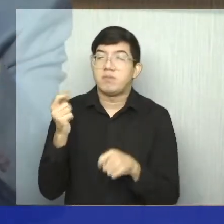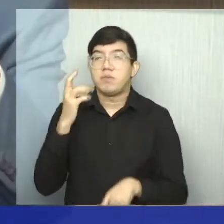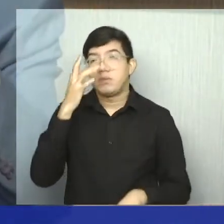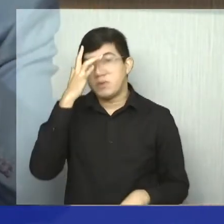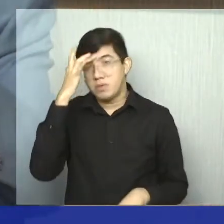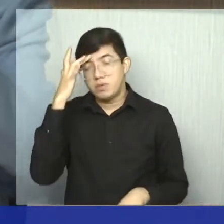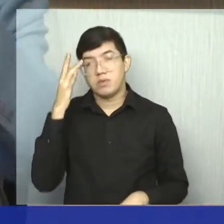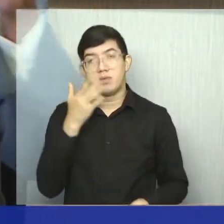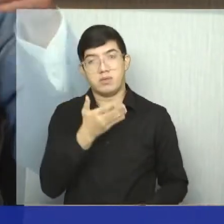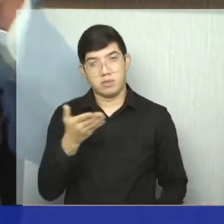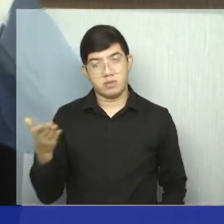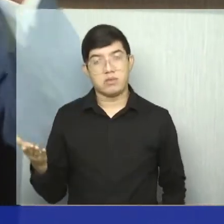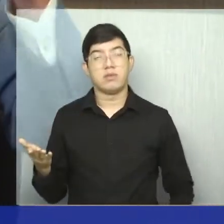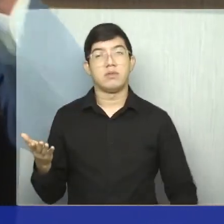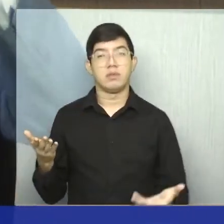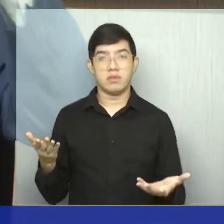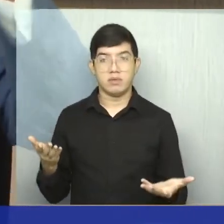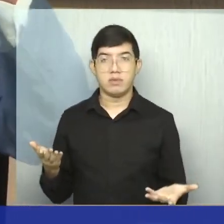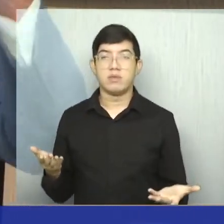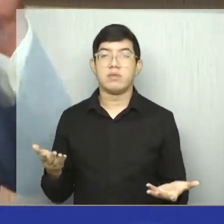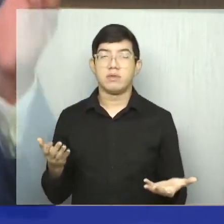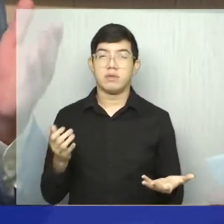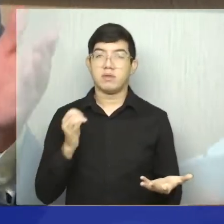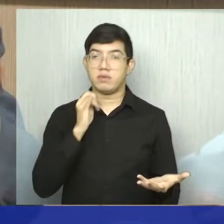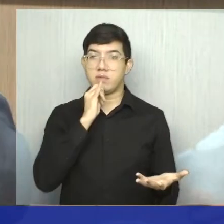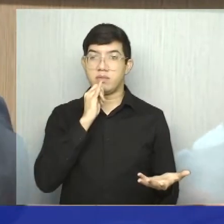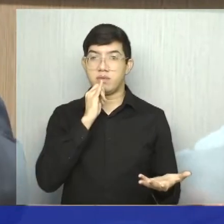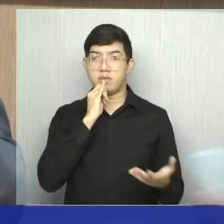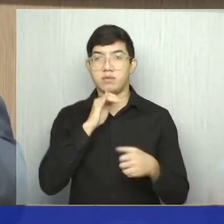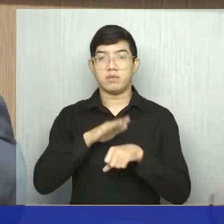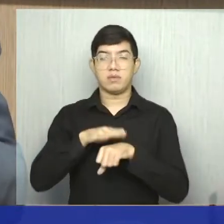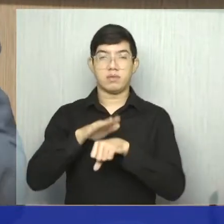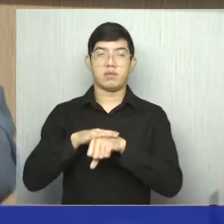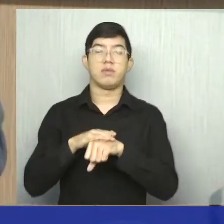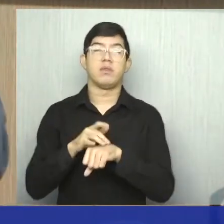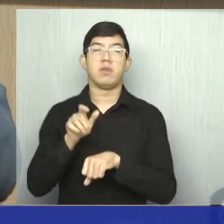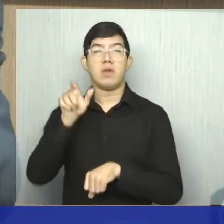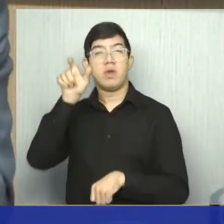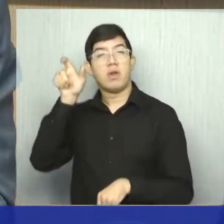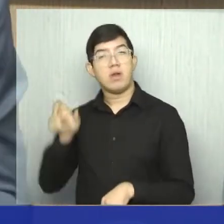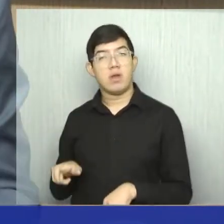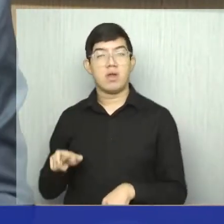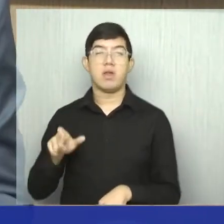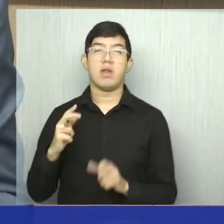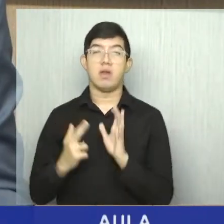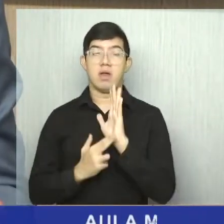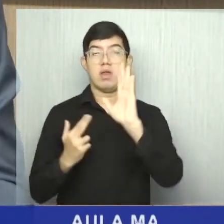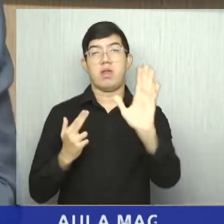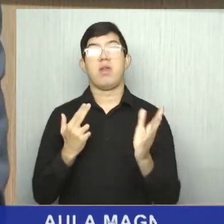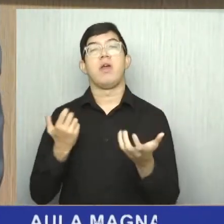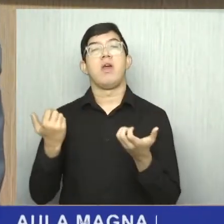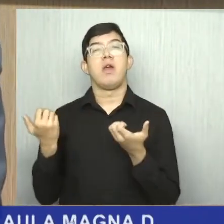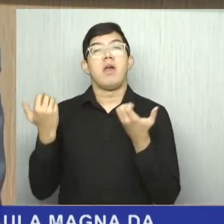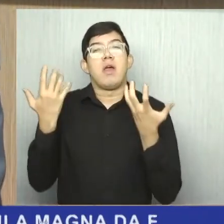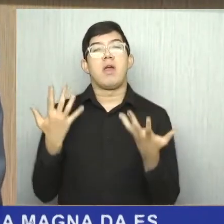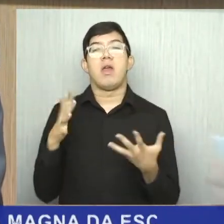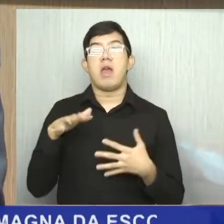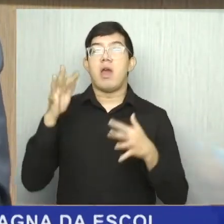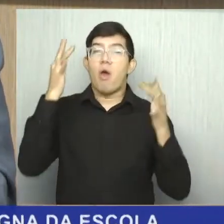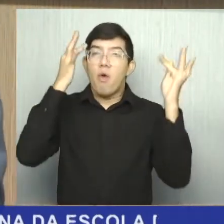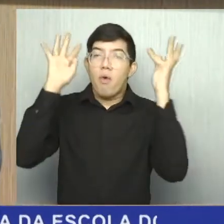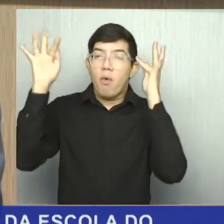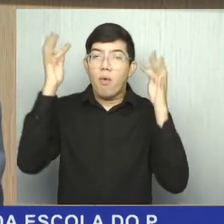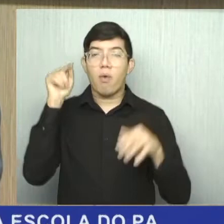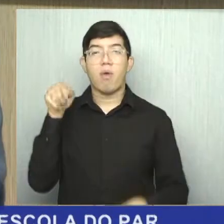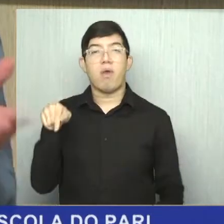Adam Smith, que é o grande sistematizador da cultura do capitalismo, ele explica que, deixado solto, o capitalismo tende ao monopólio,